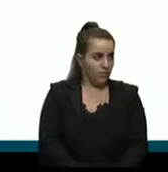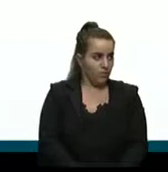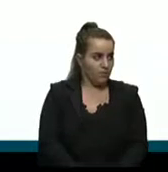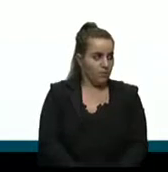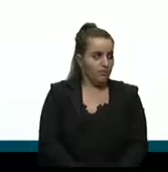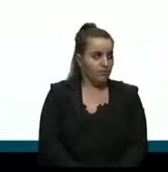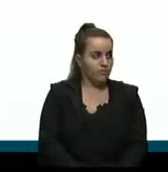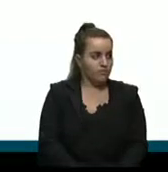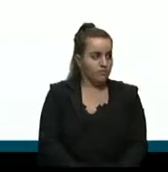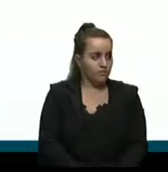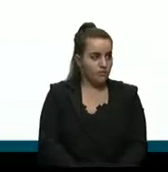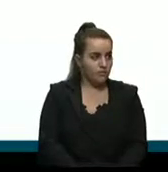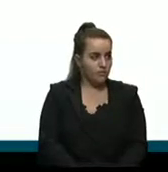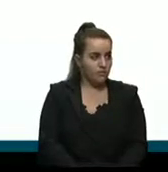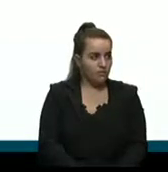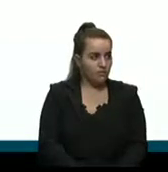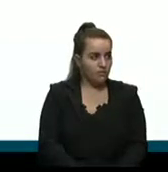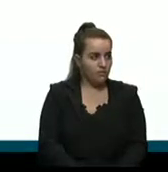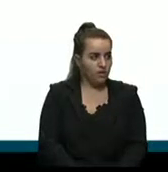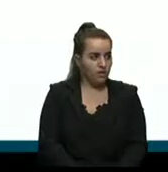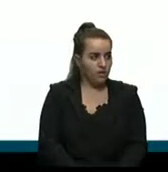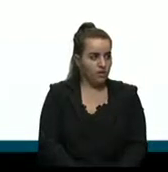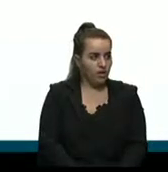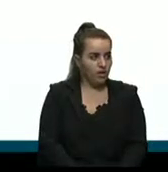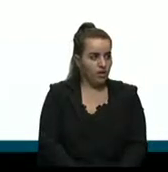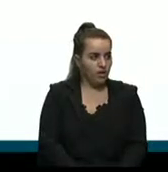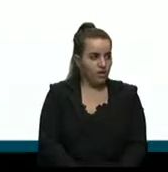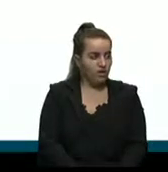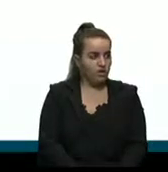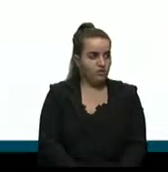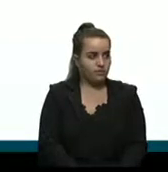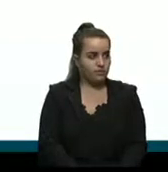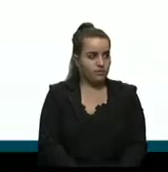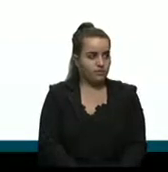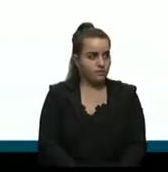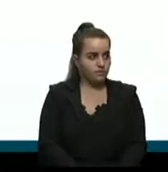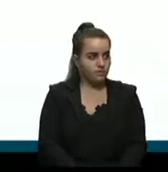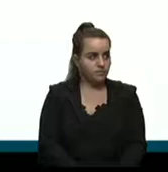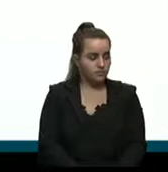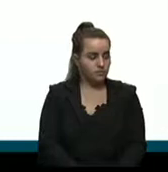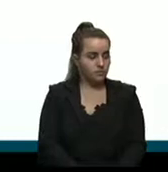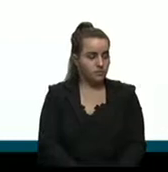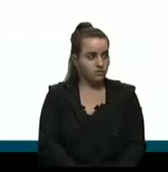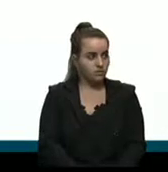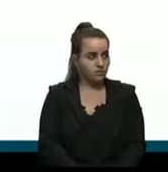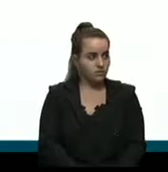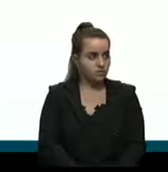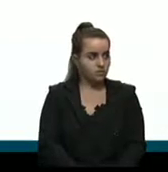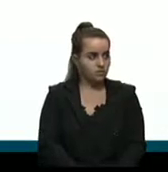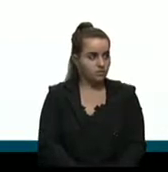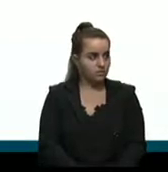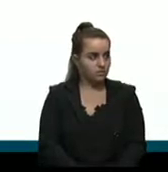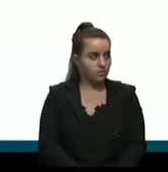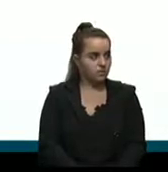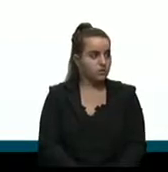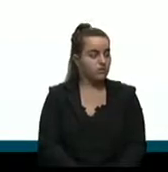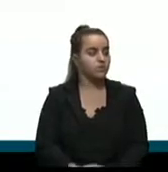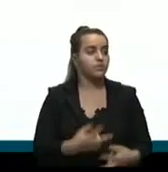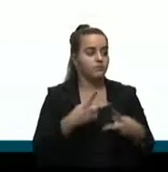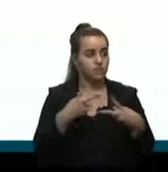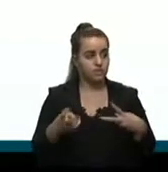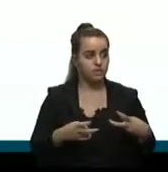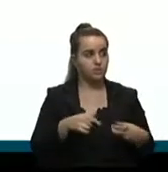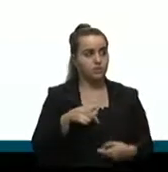73,7, ou esse x, essa média, é maior que 86,3. Perceba que